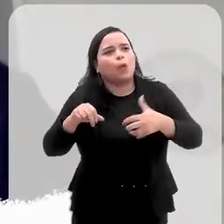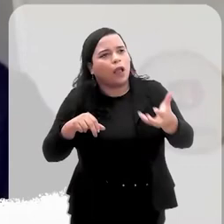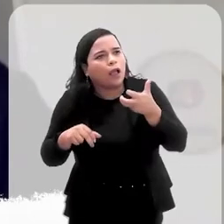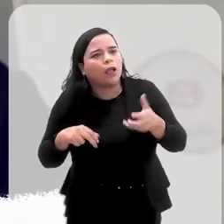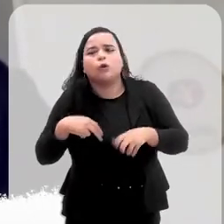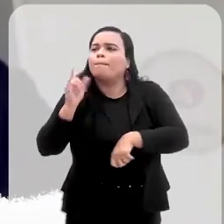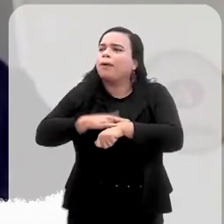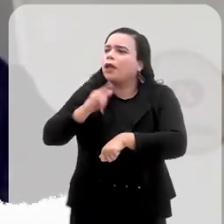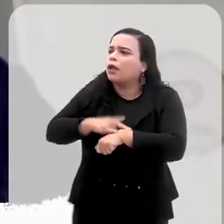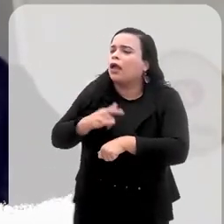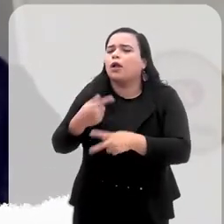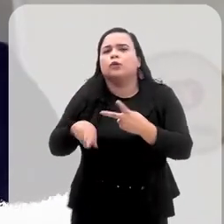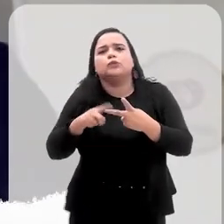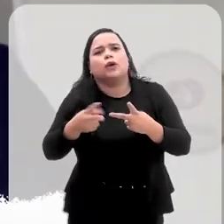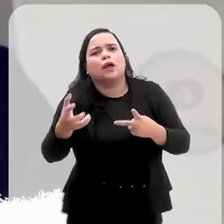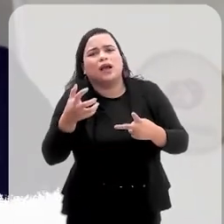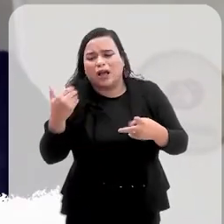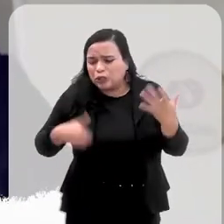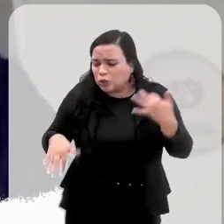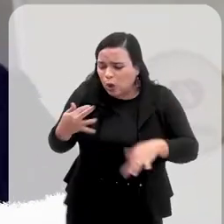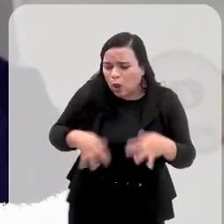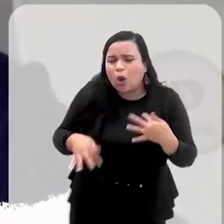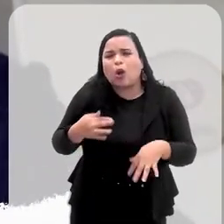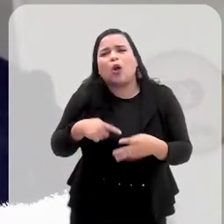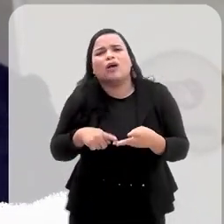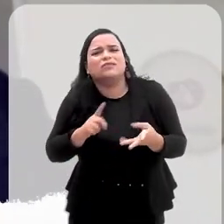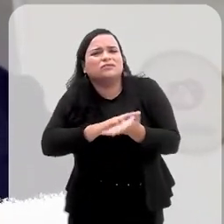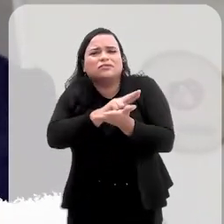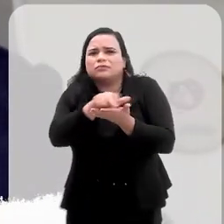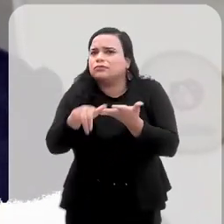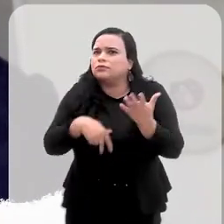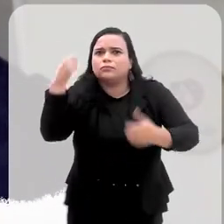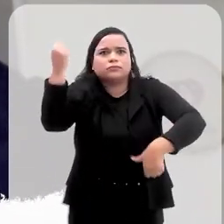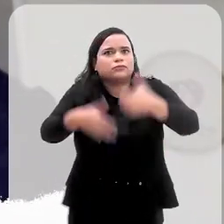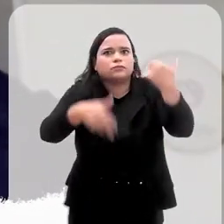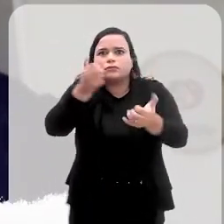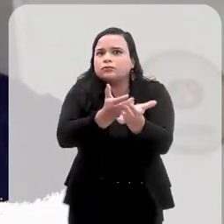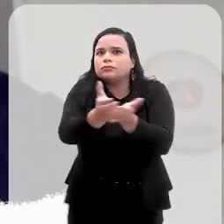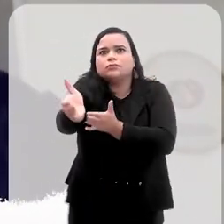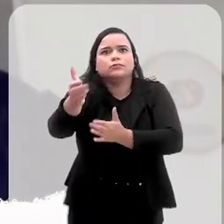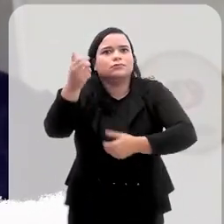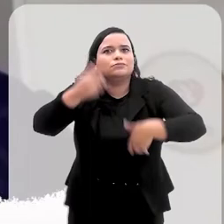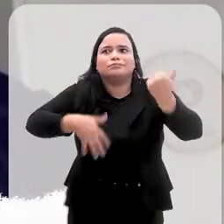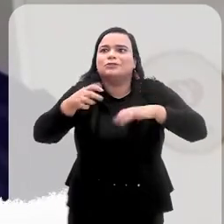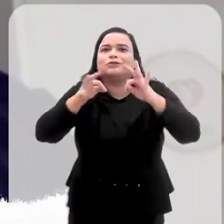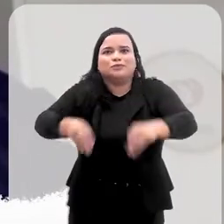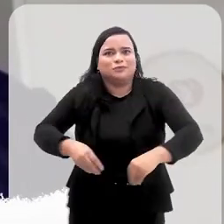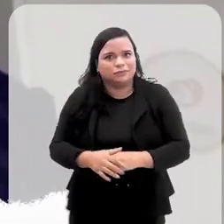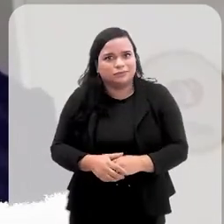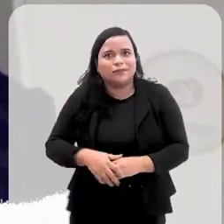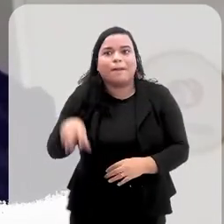começou a ele está emitindo, né, agora frases até após